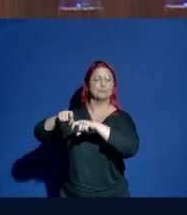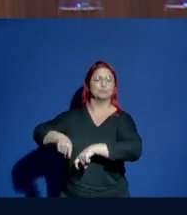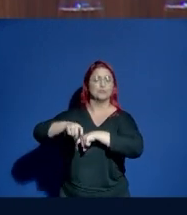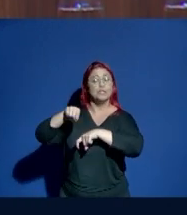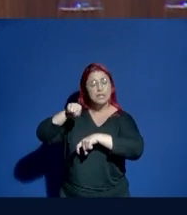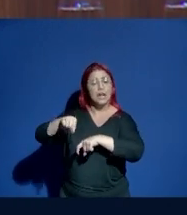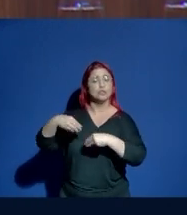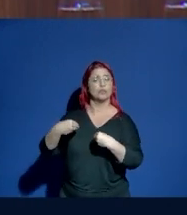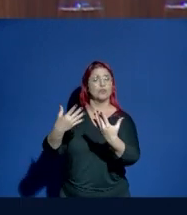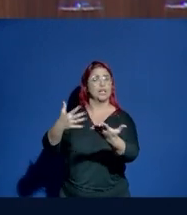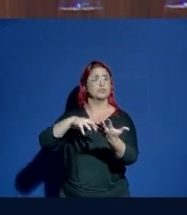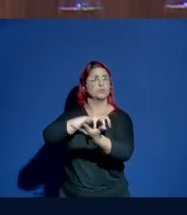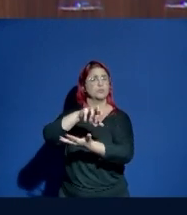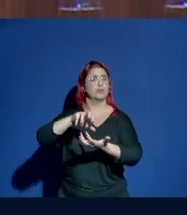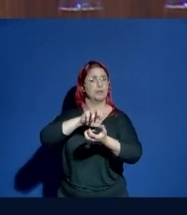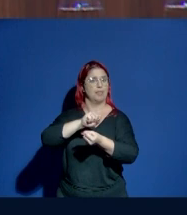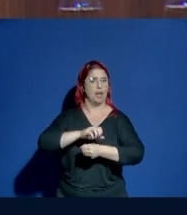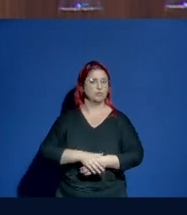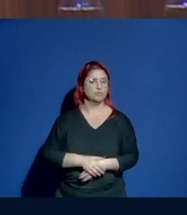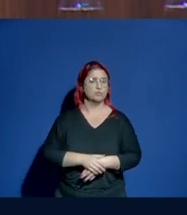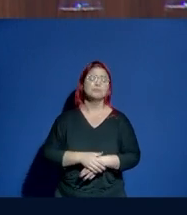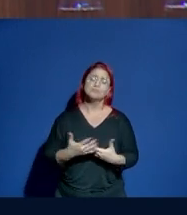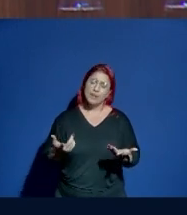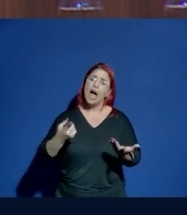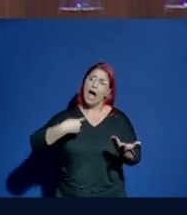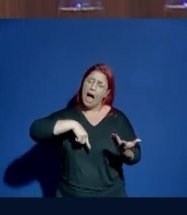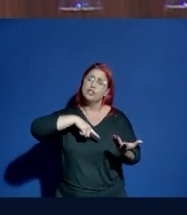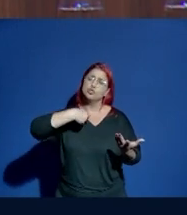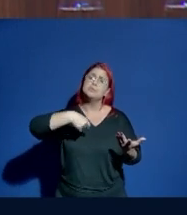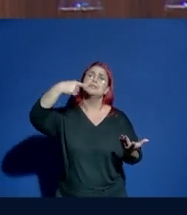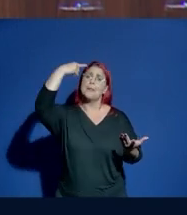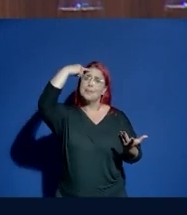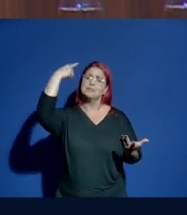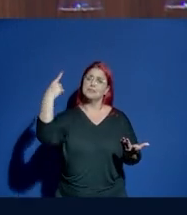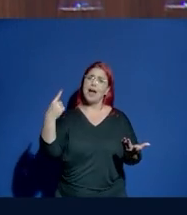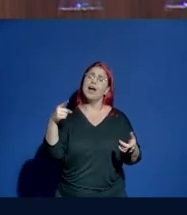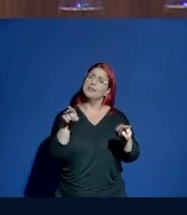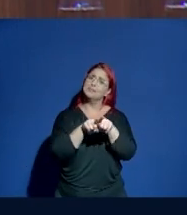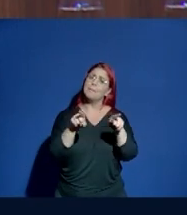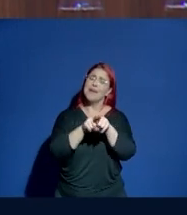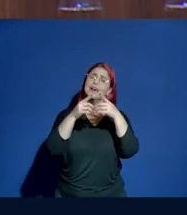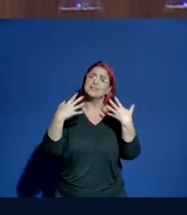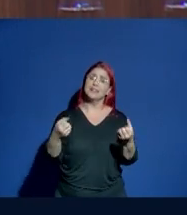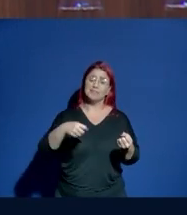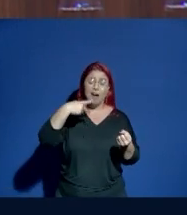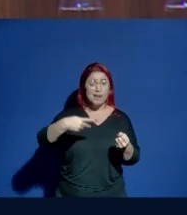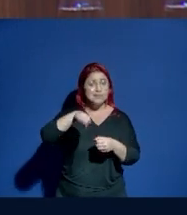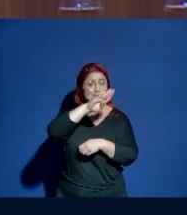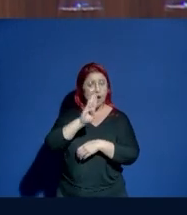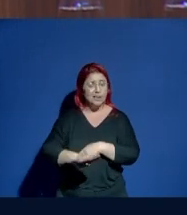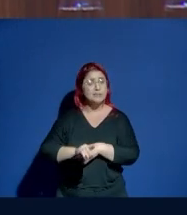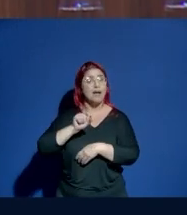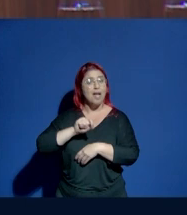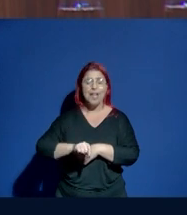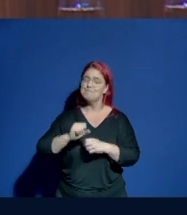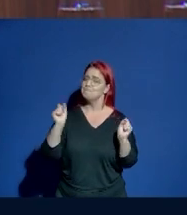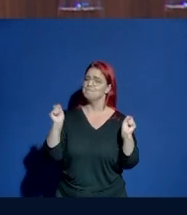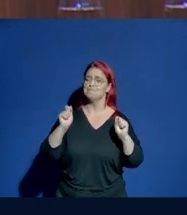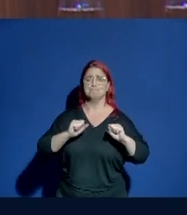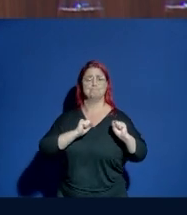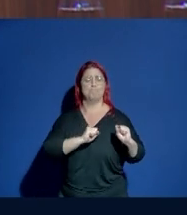da sustentabilidade a gente tem que parar para pensar e botar carapuça de um país que é uma potência ambiental